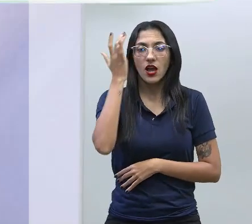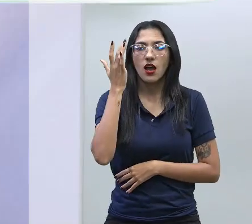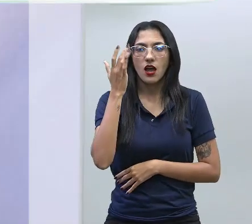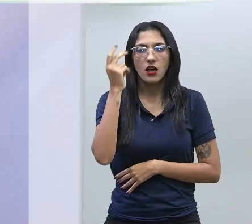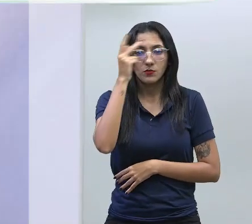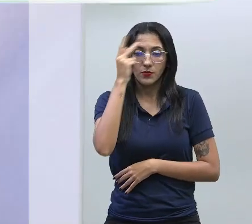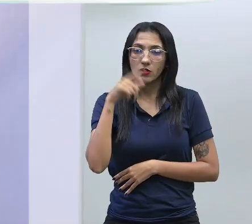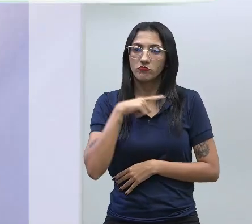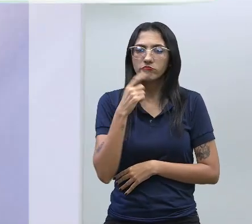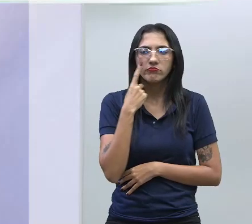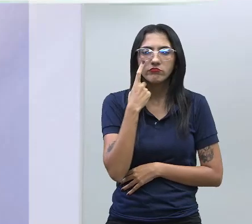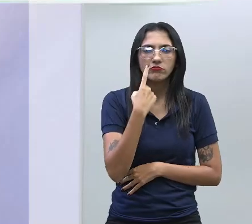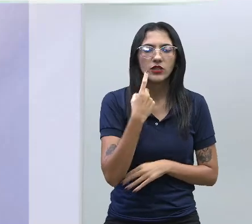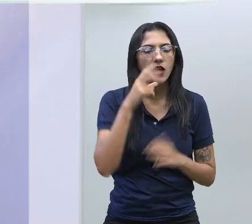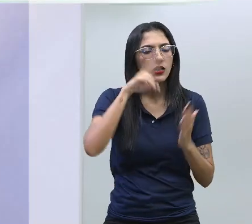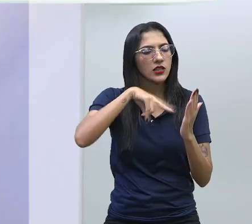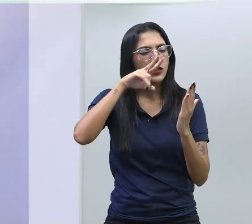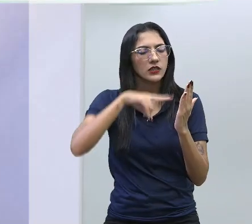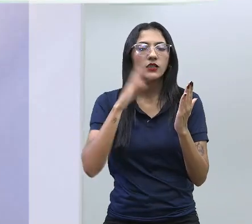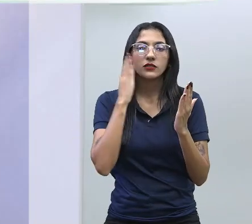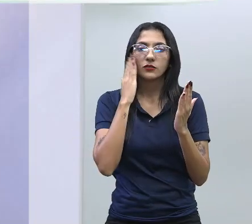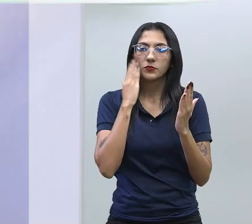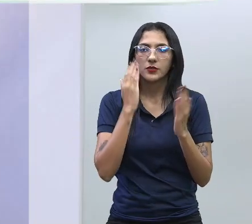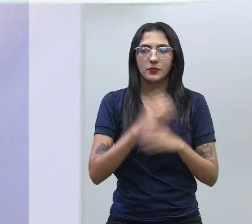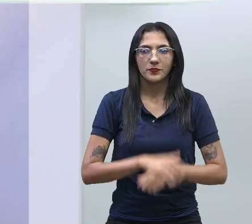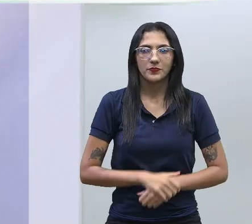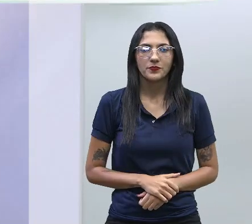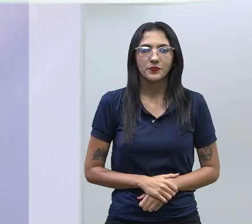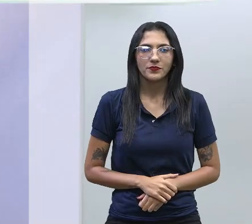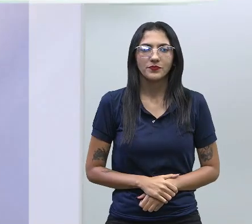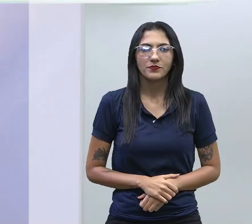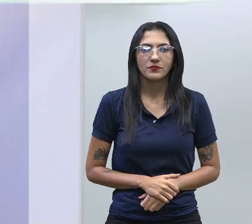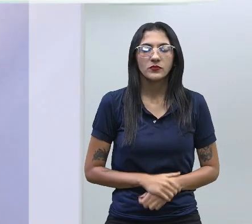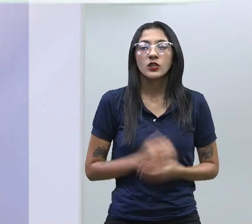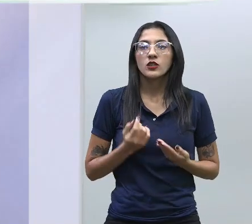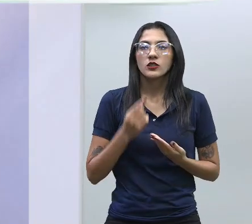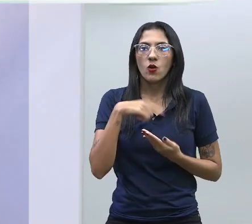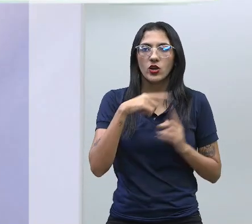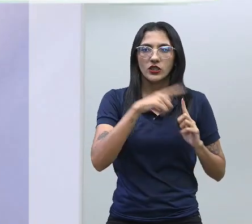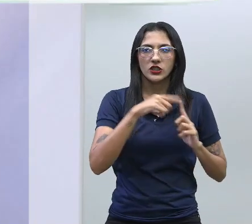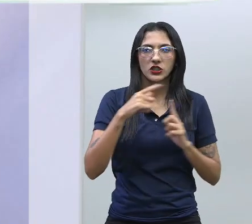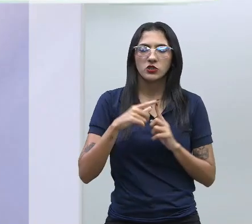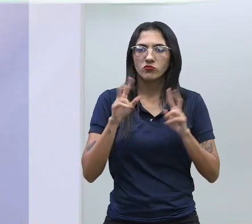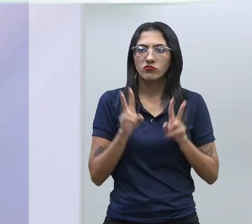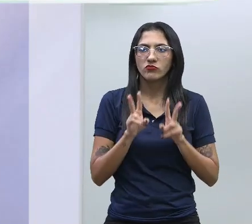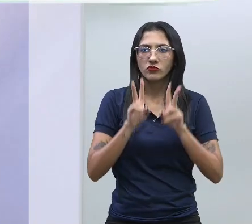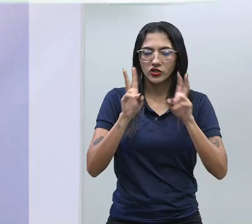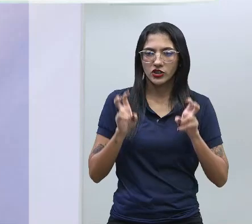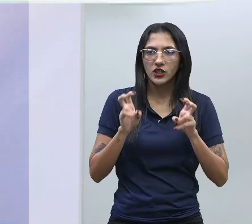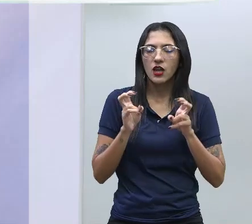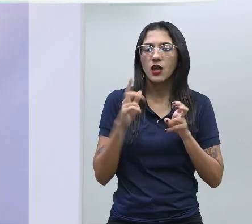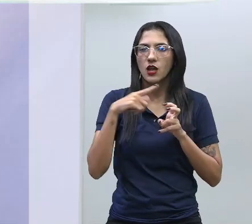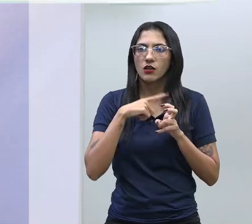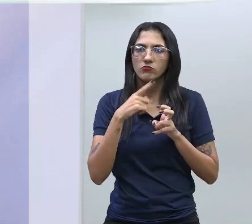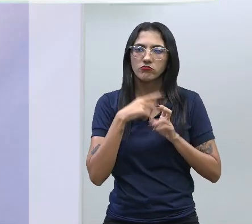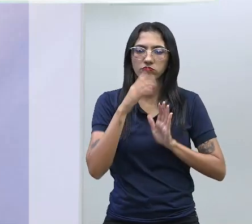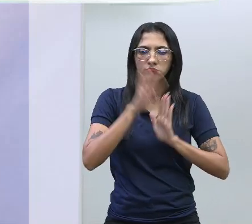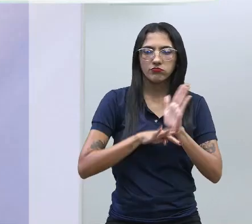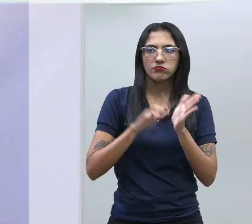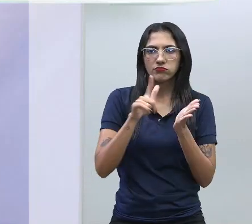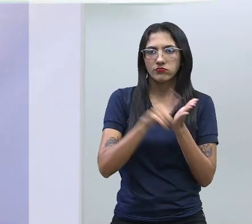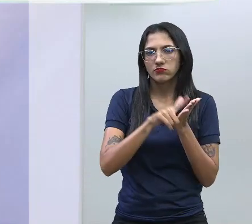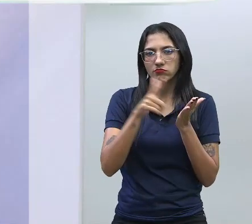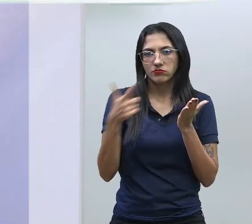ele leia aquela notícia. Então, esses títulos, essa